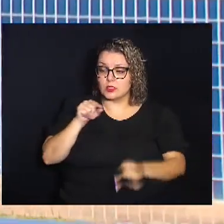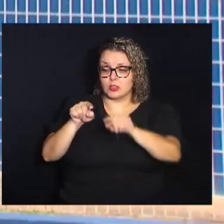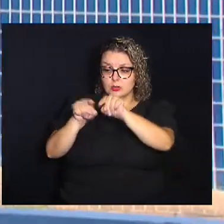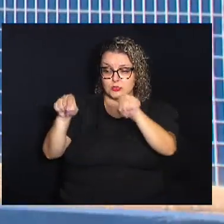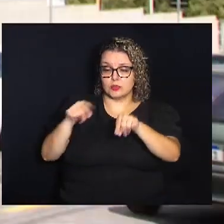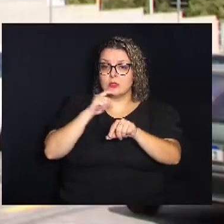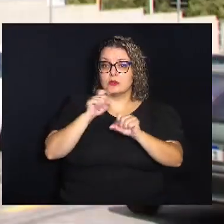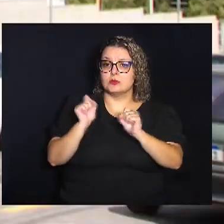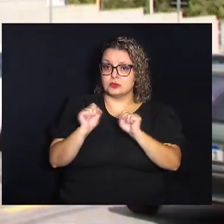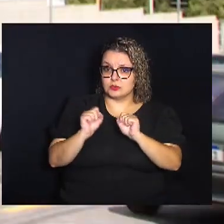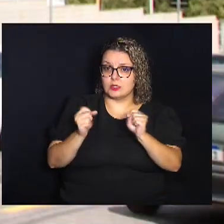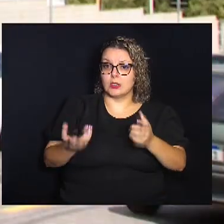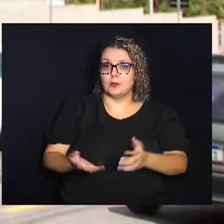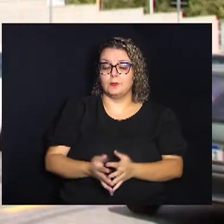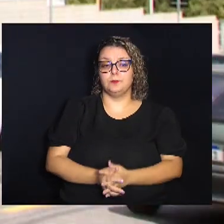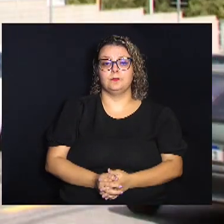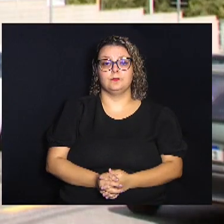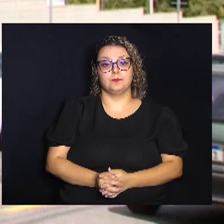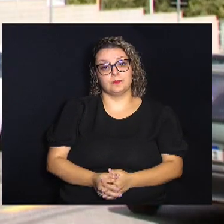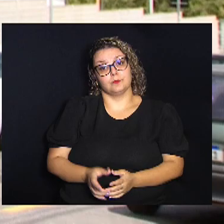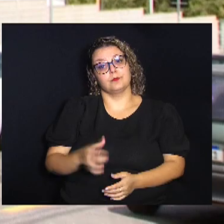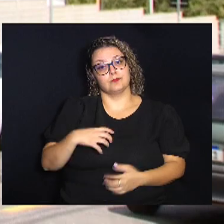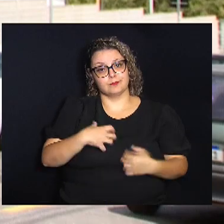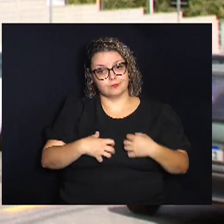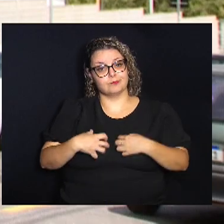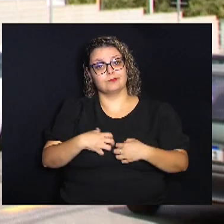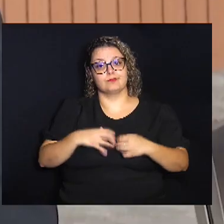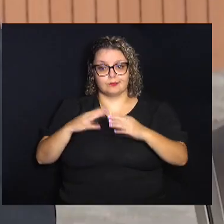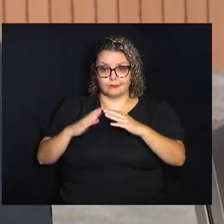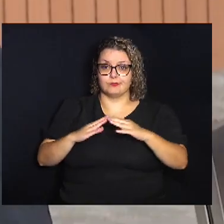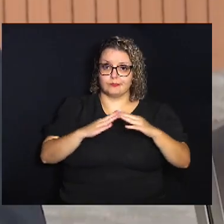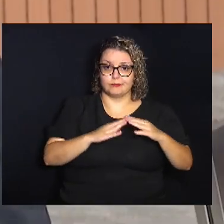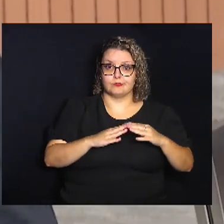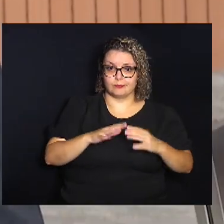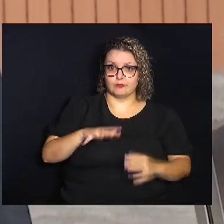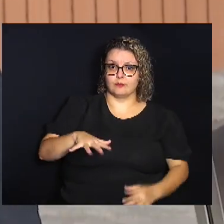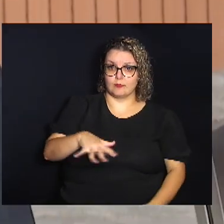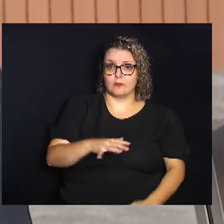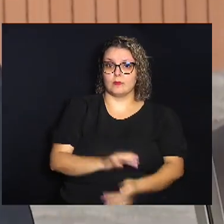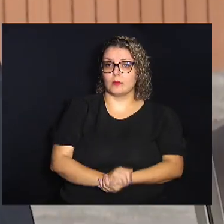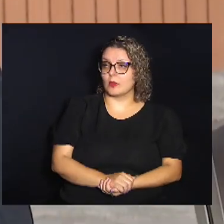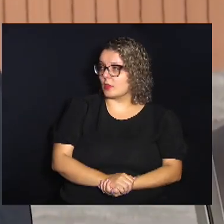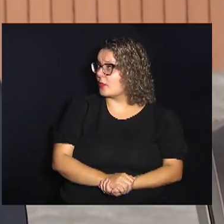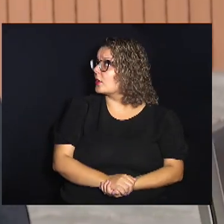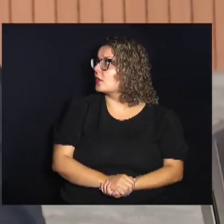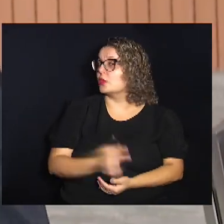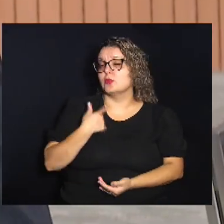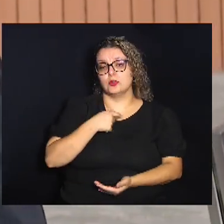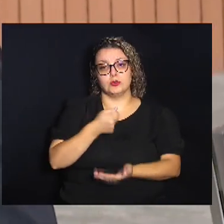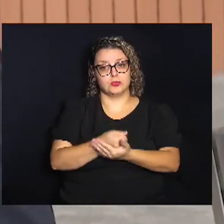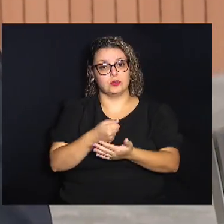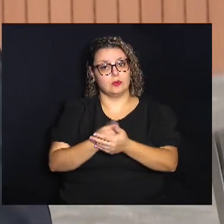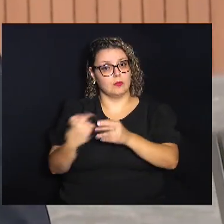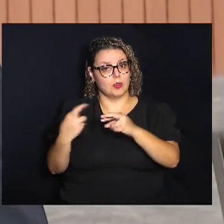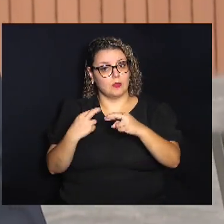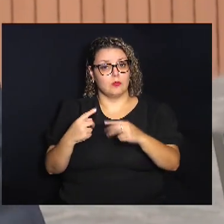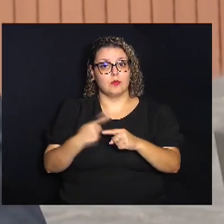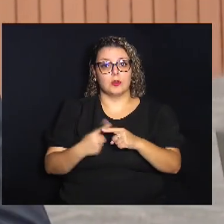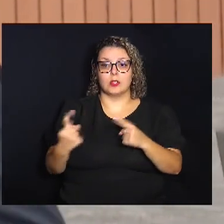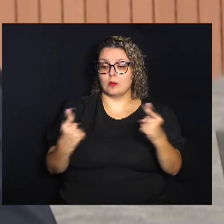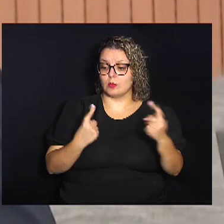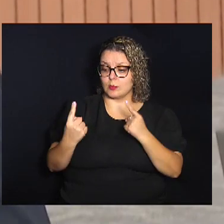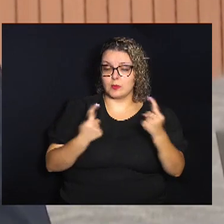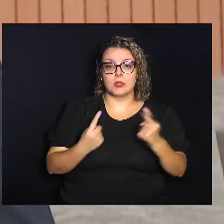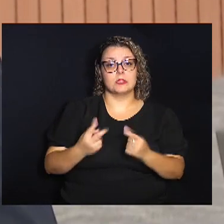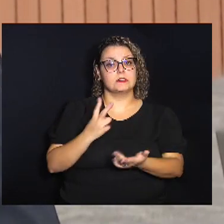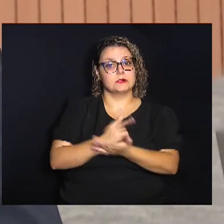do ar-condicionado, que tem incomodado os moradores da região. Nós vamos cobrar, vamos fiscalizar, porque nós somos cobrados pela população.